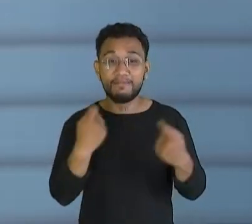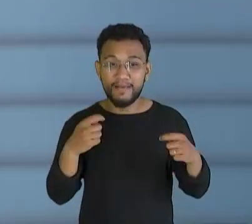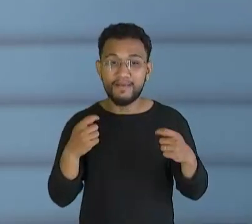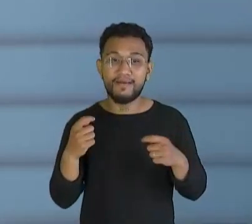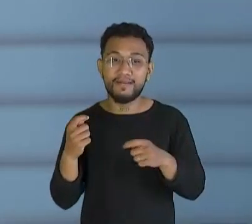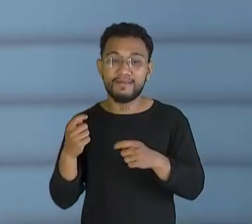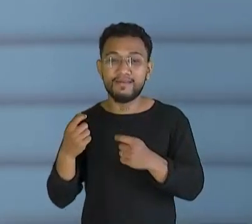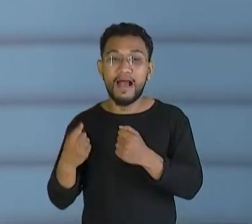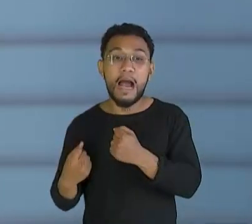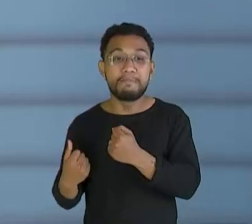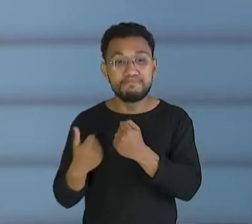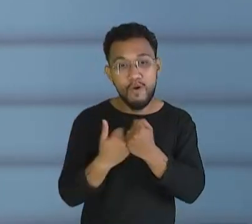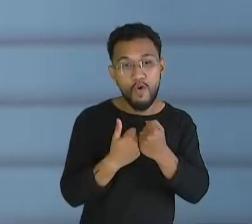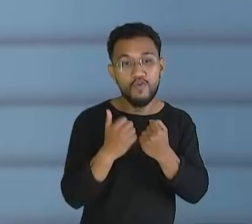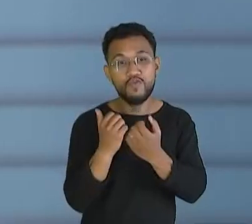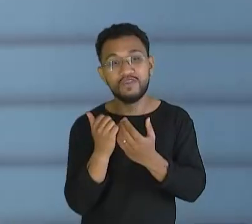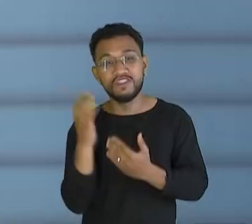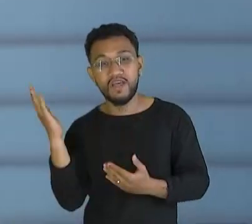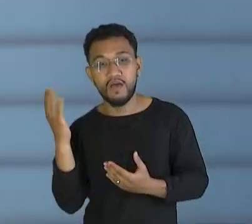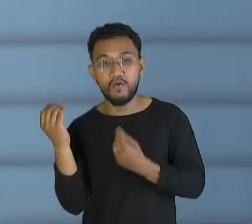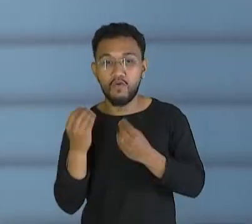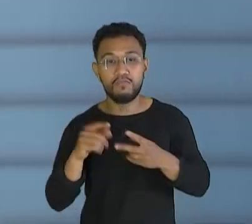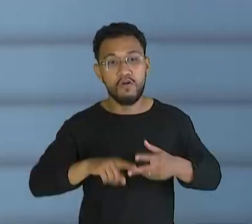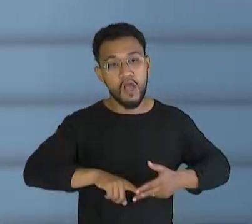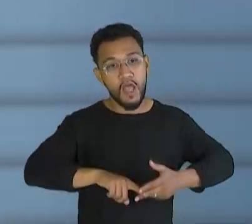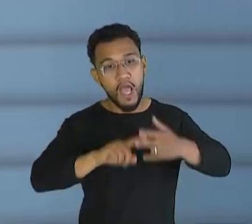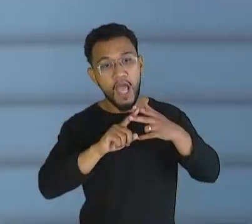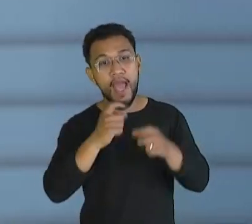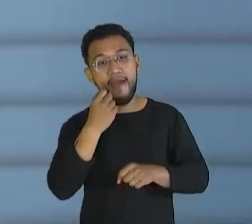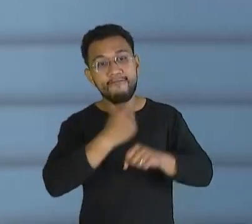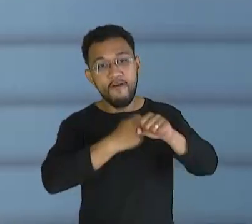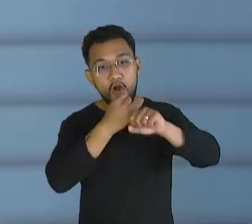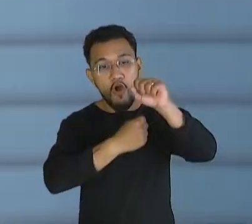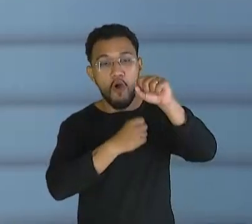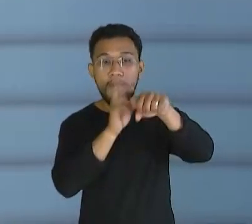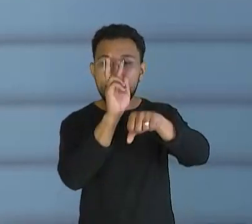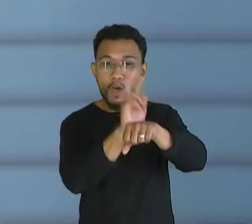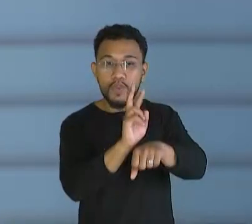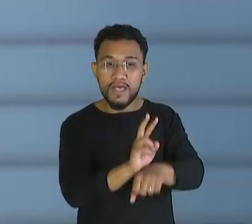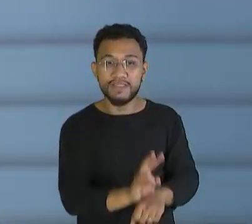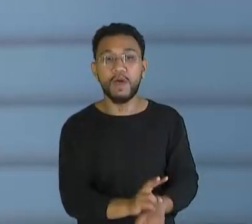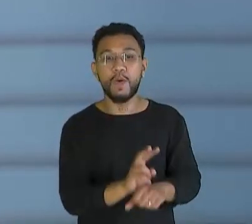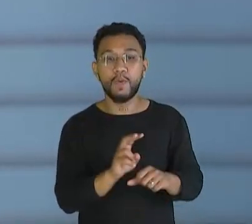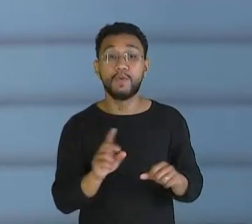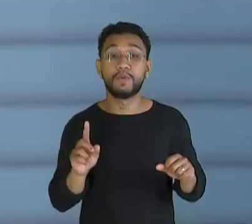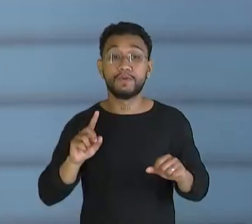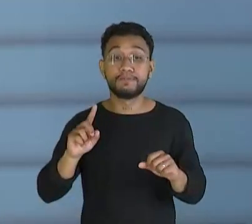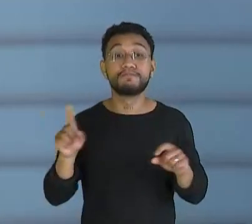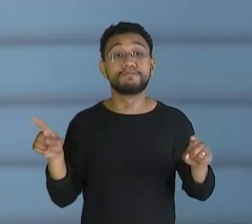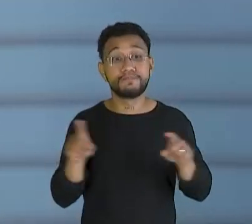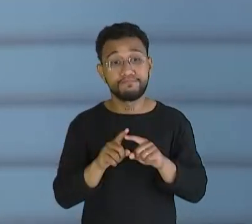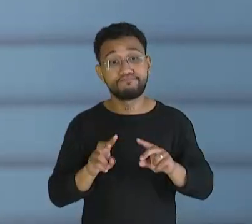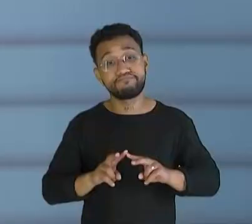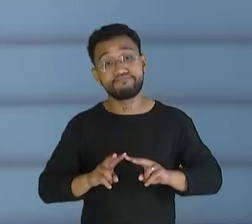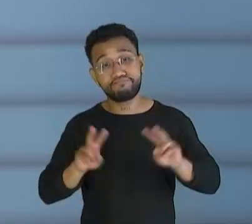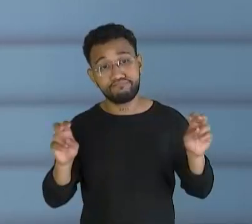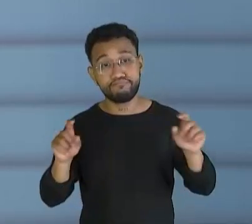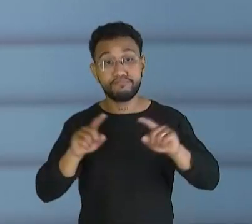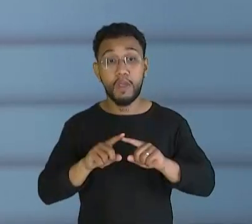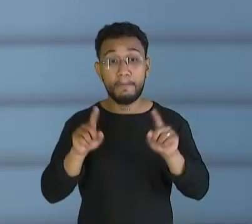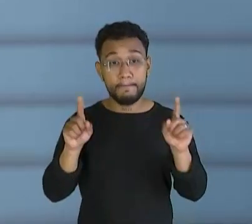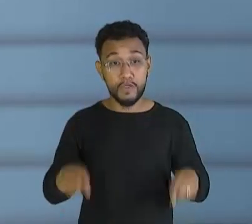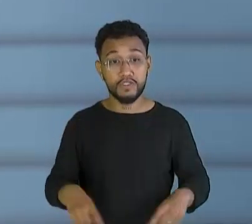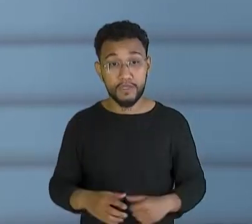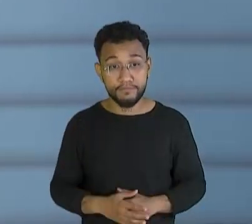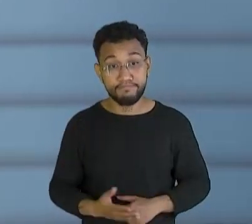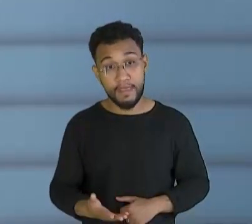para ajuda na reforma da casa, nos... Manutenção. Na manutenção. E também é em questão de projetos, né? Porque a casa, ela